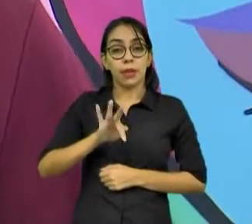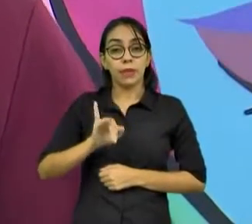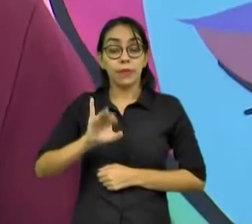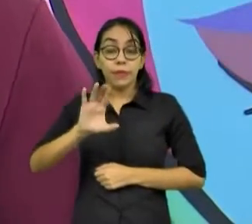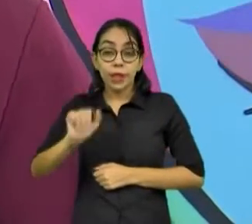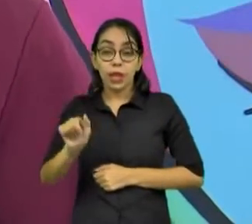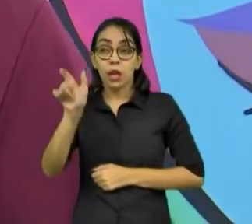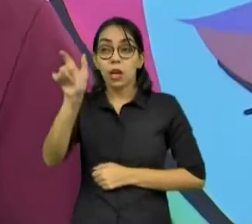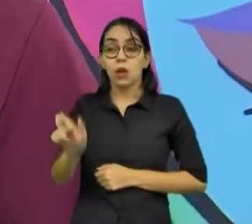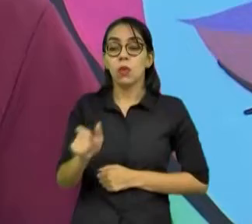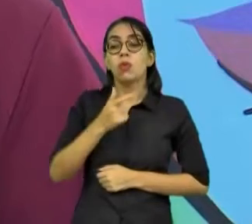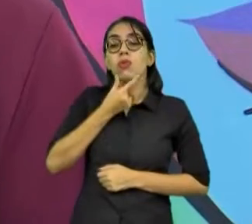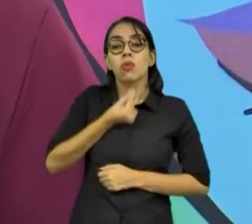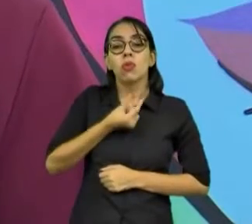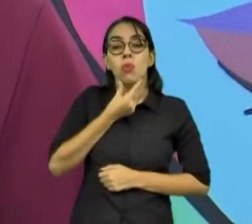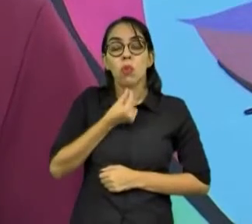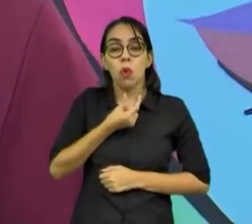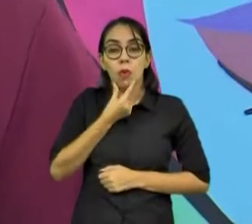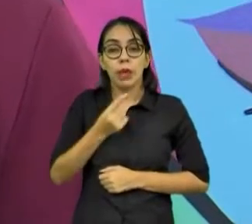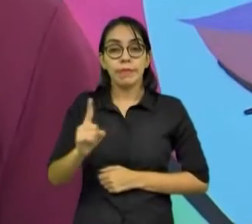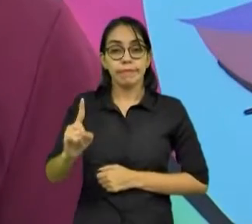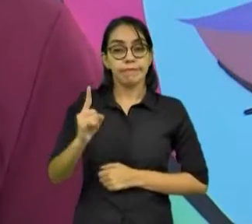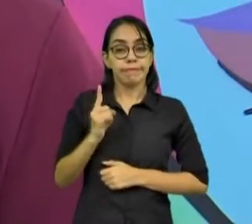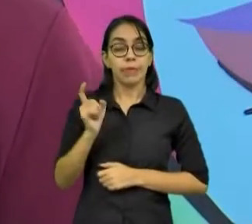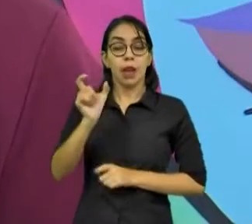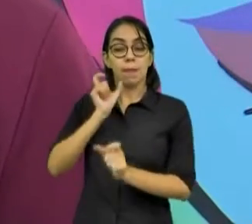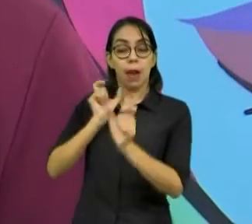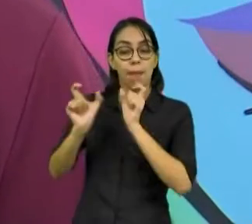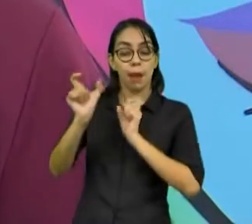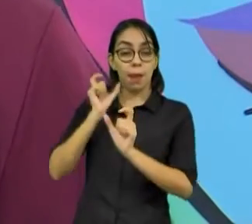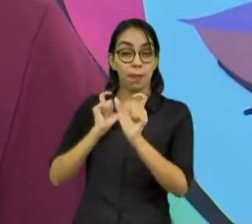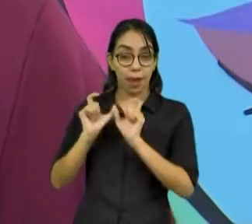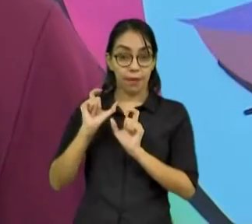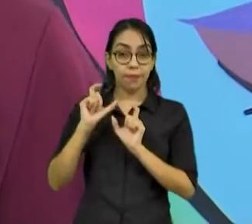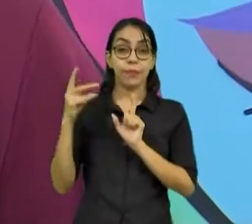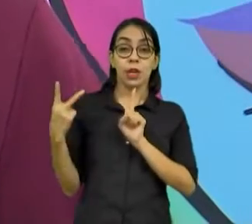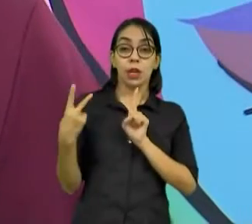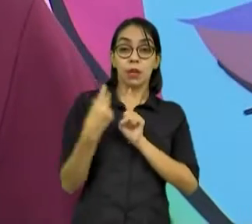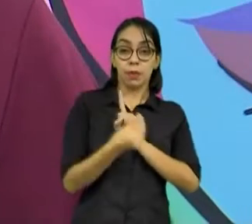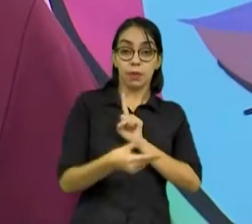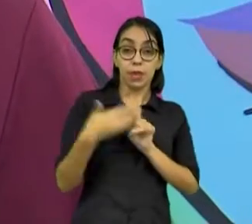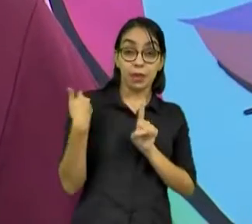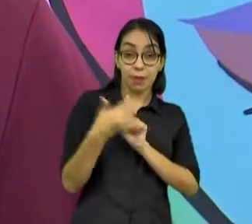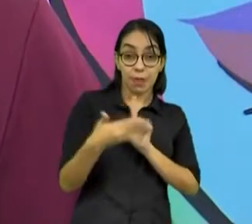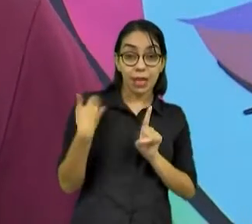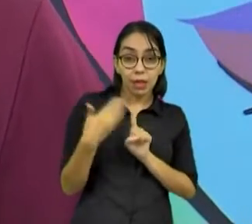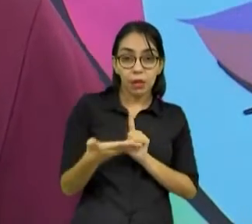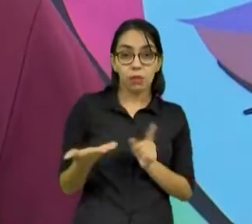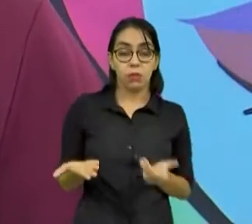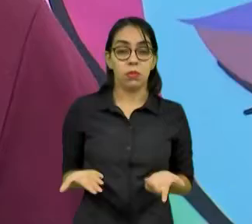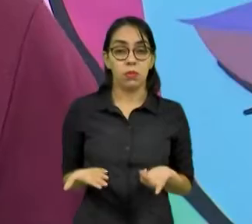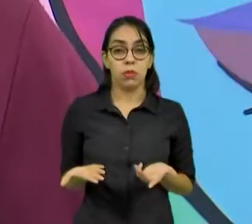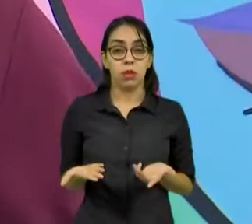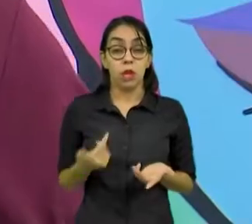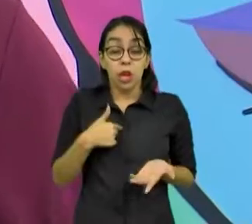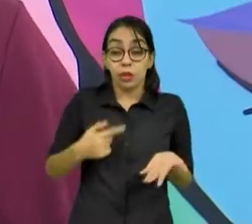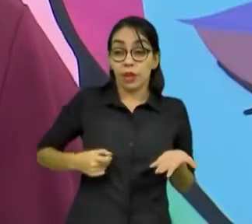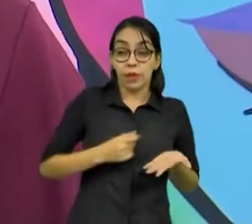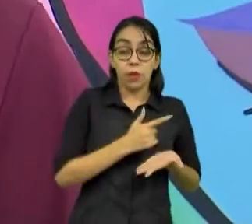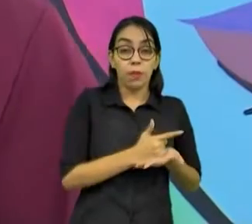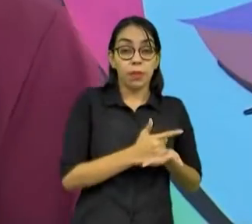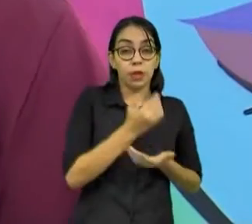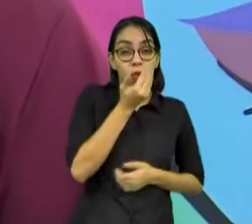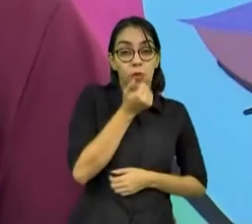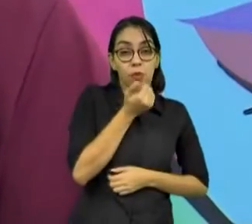palavras e empurrões quando eu estava comprando batata. E ele começou a empurrar